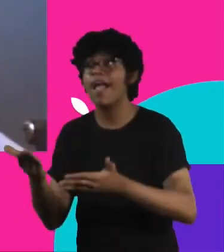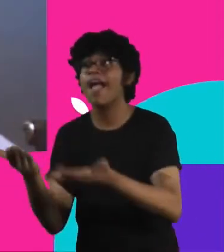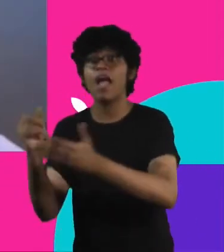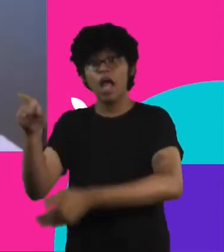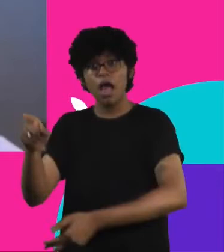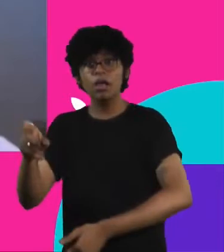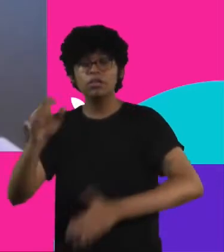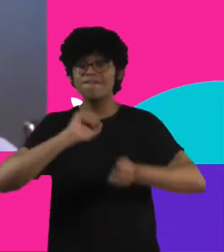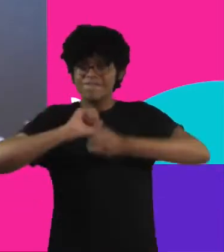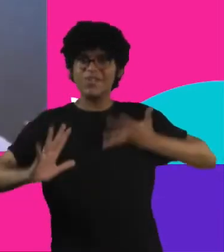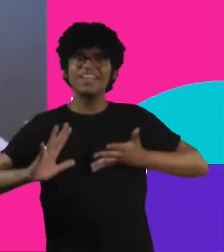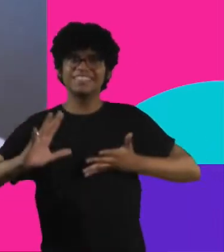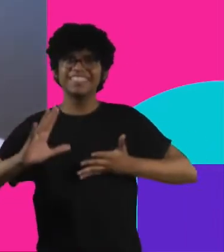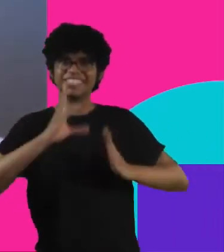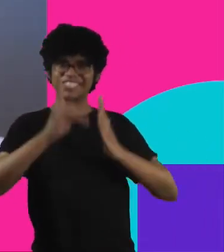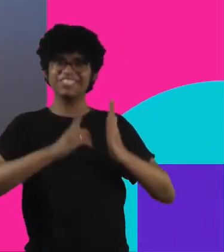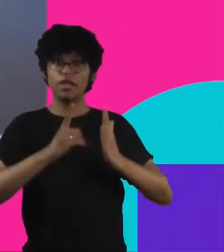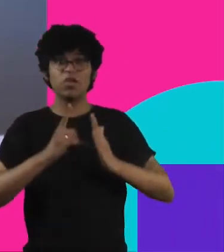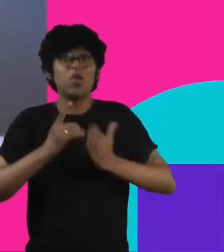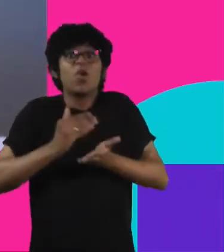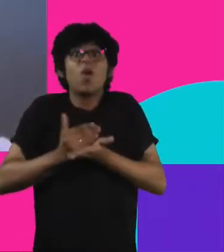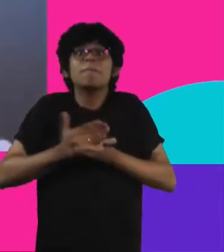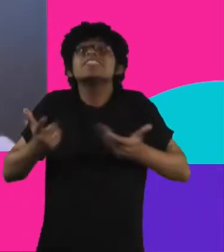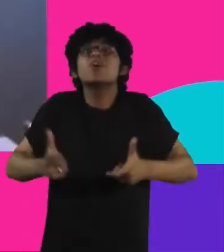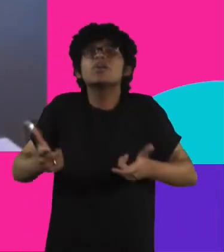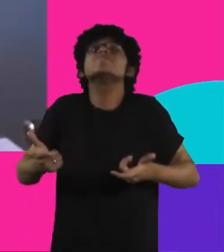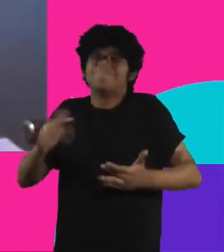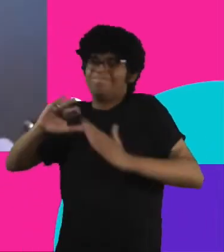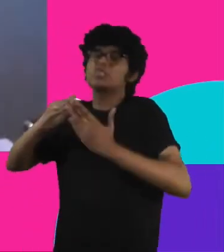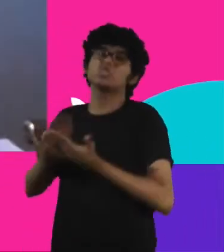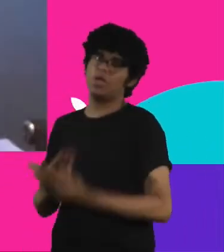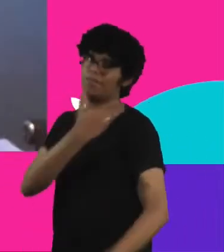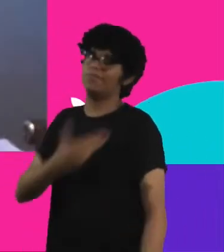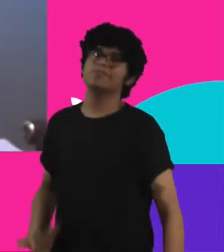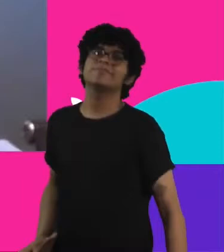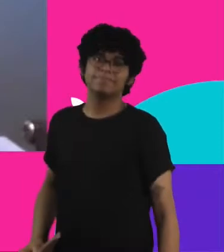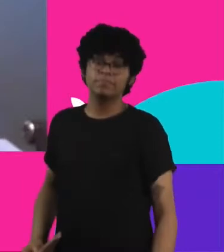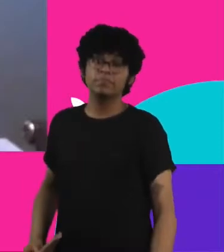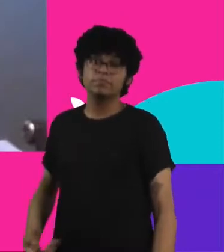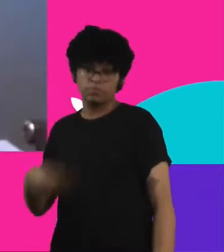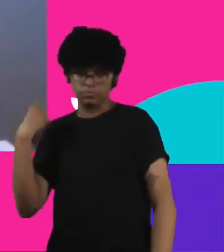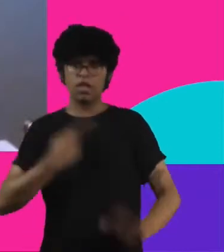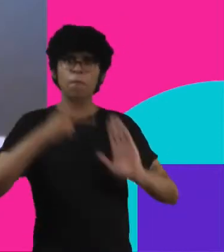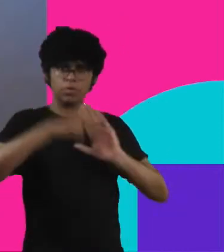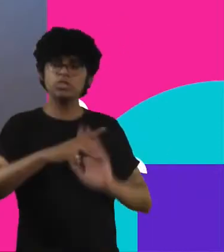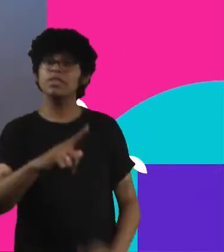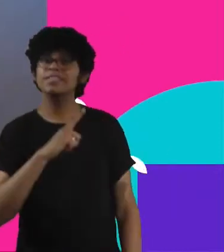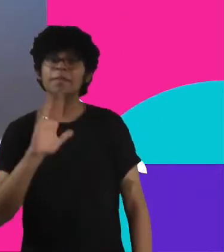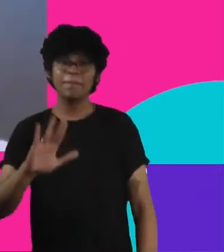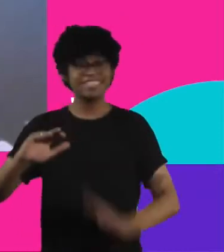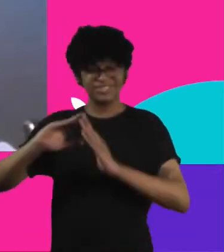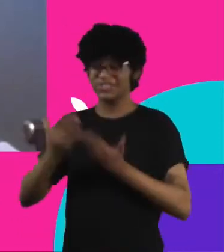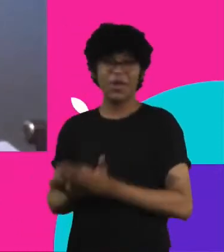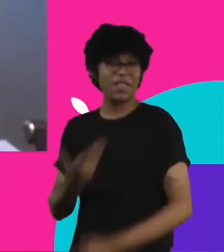fluência digital, começando dentro da escola pública. Porque, por mais que nós tenhamos projetos pontuais, a escola pública é quem faz a escala no